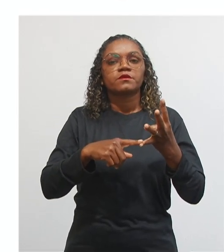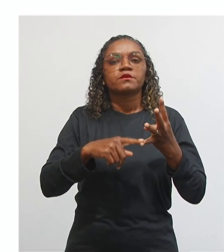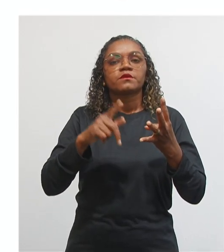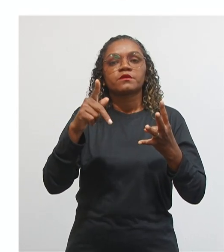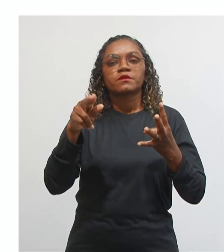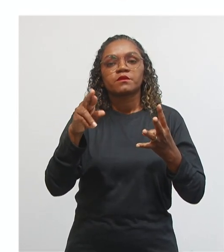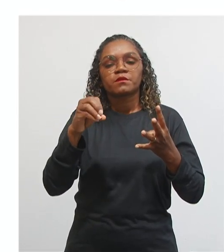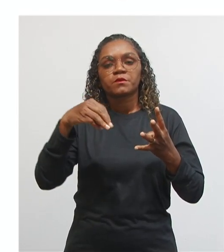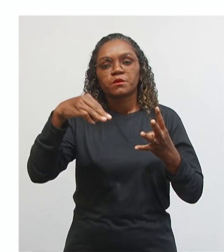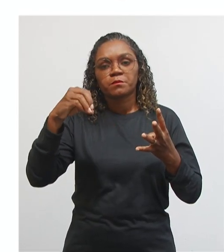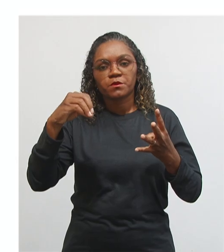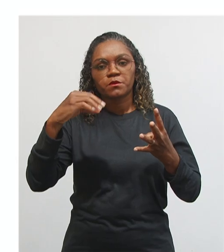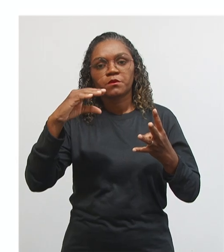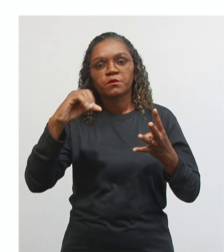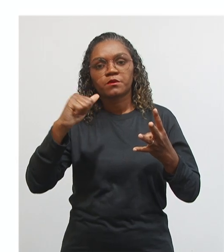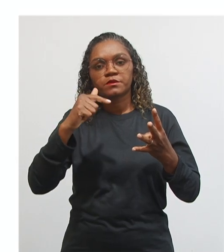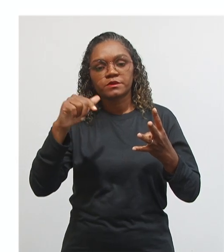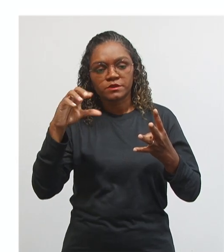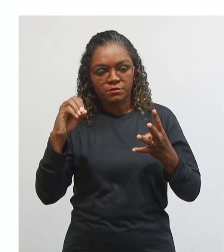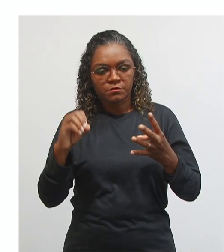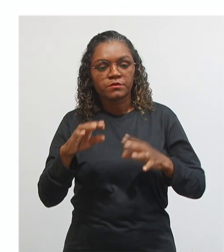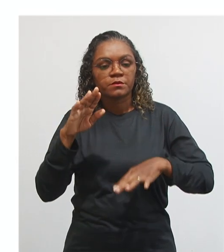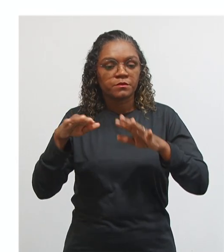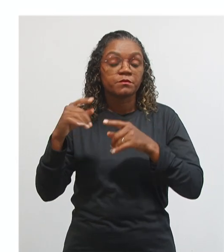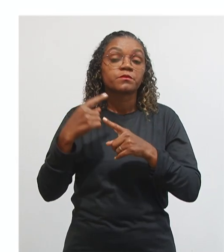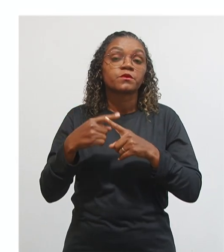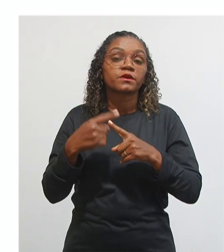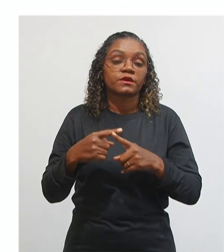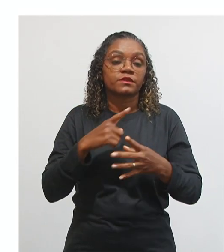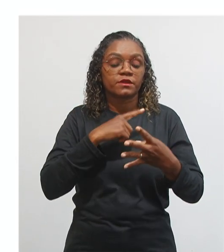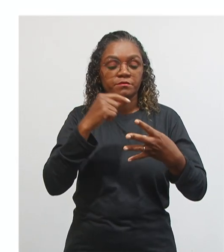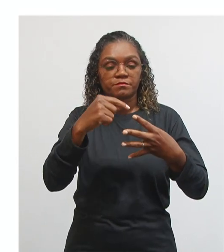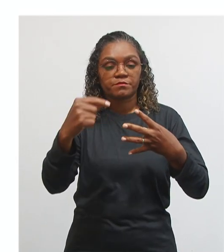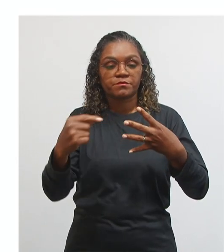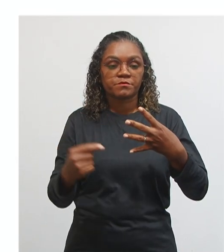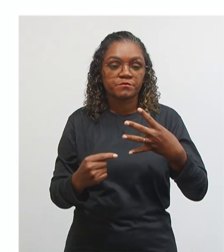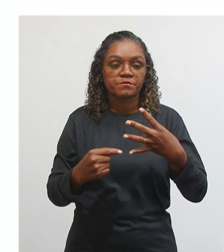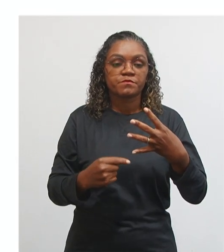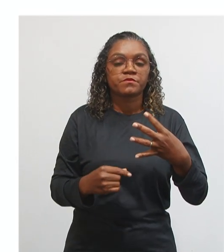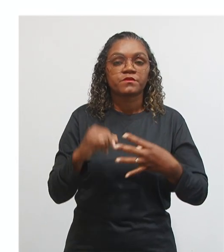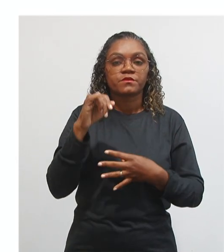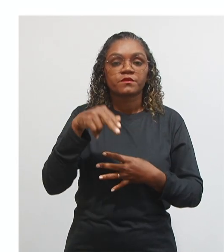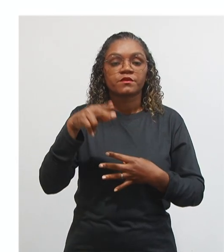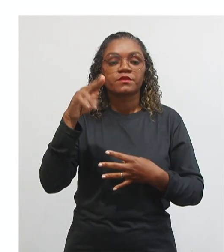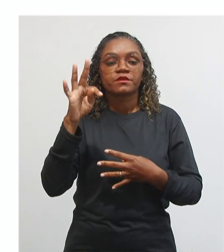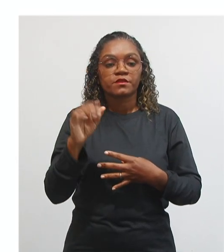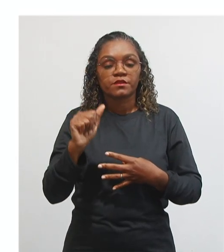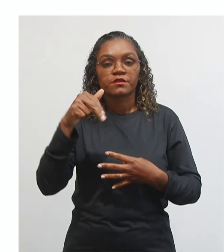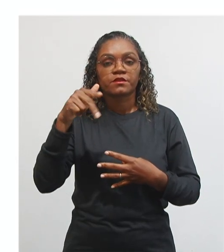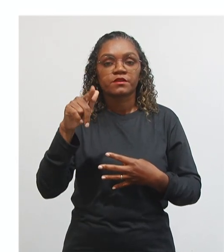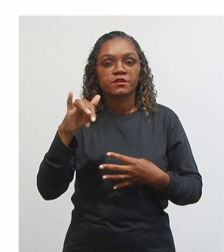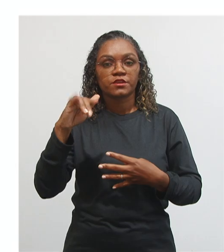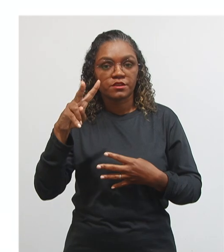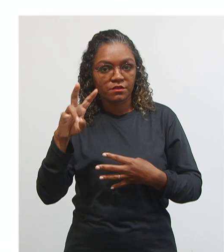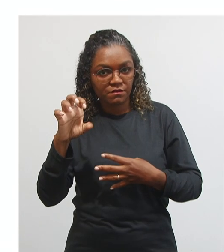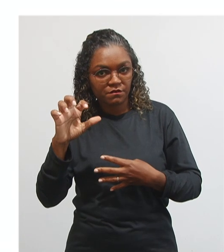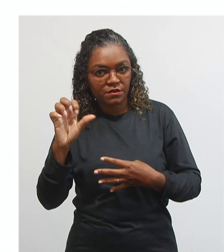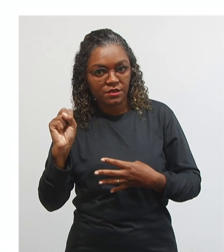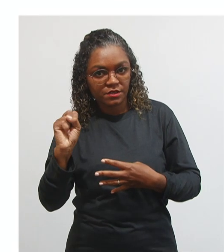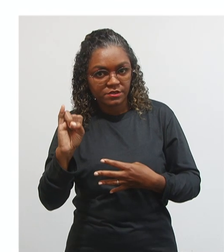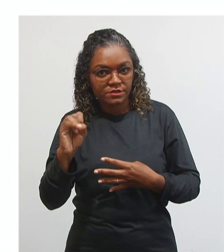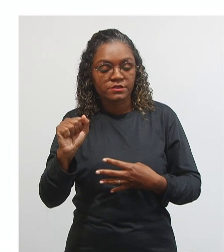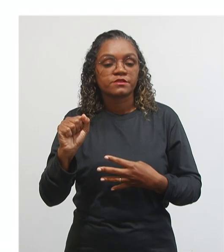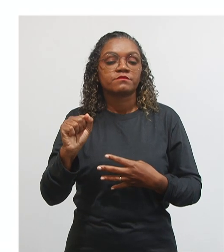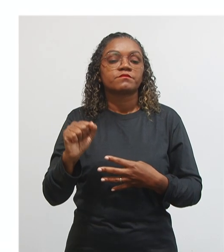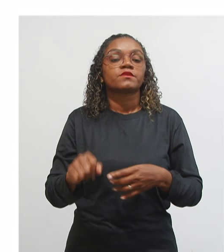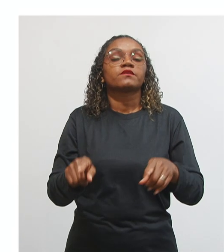intangíveis, inseparáveis, heterogêneos e perecíveis. Tá? Aí a gente vai ver o